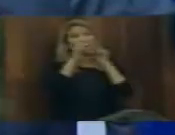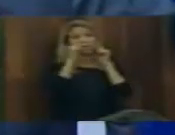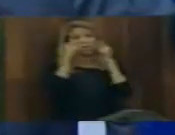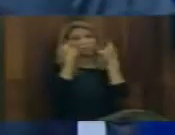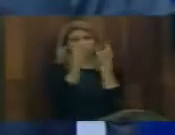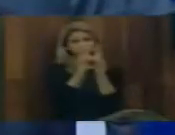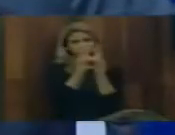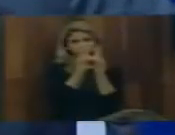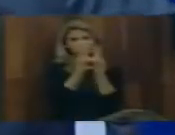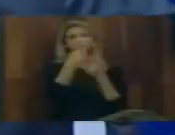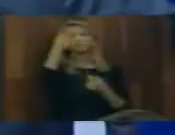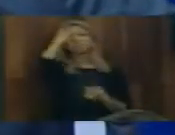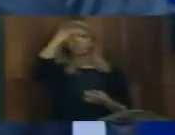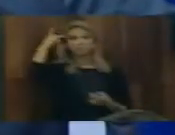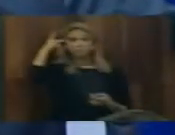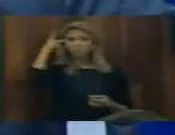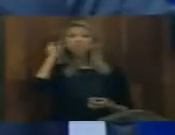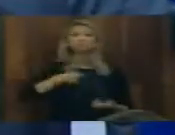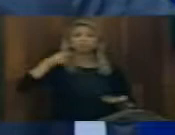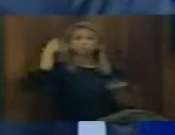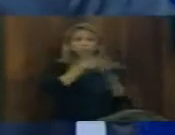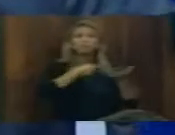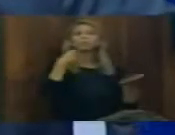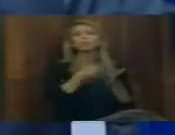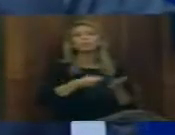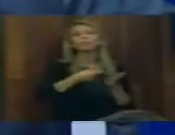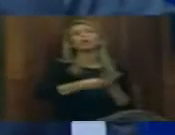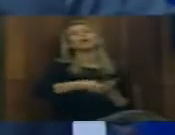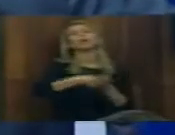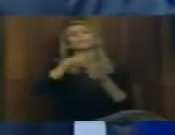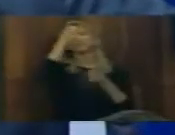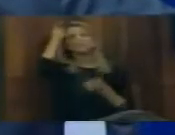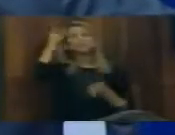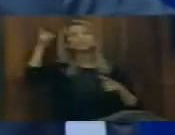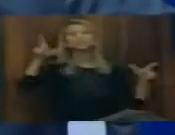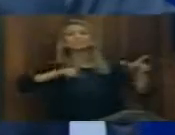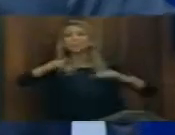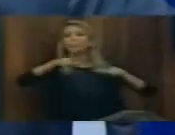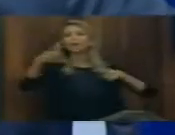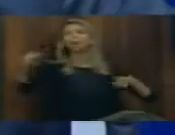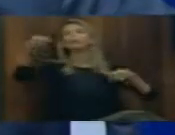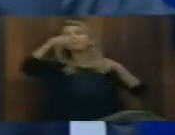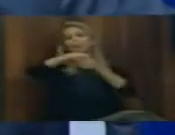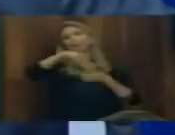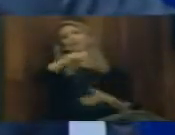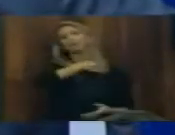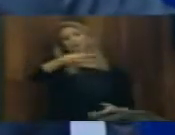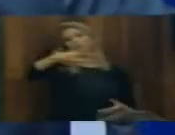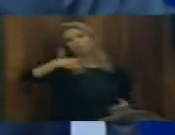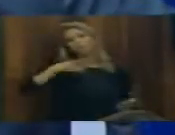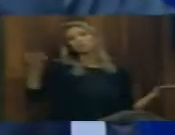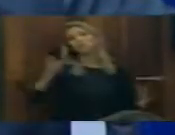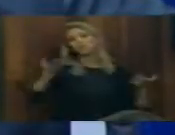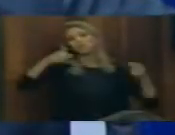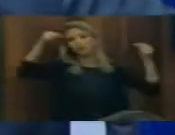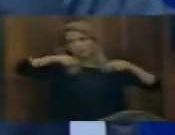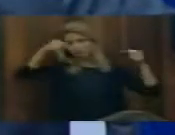de profissionais que são guerreiros, os agentes de saúde que aqui estão hoje.